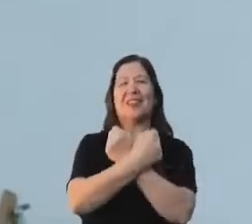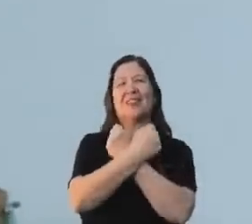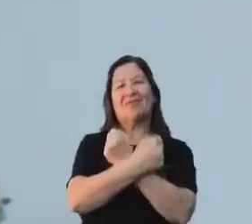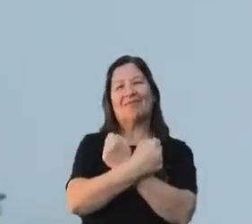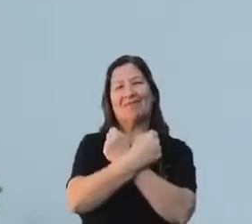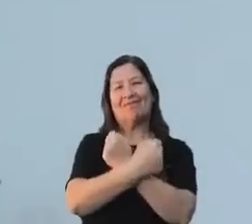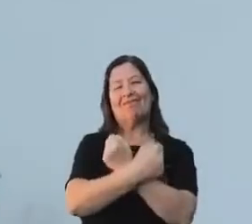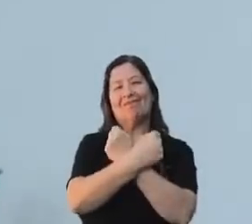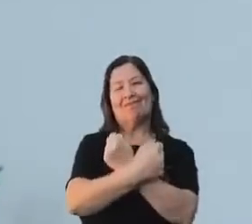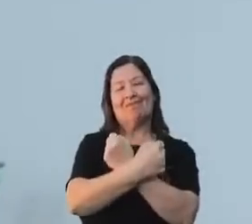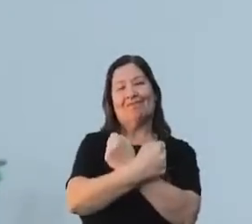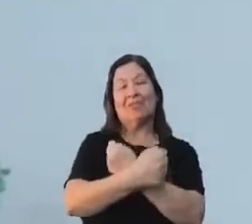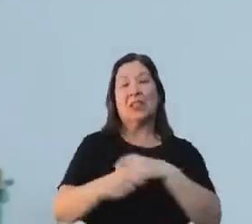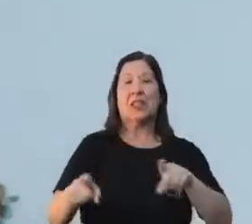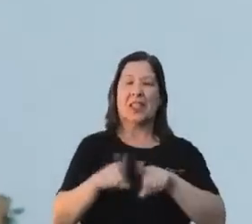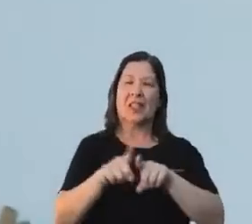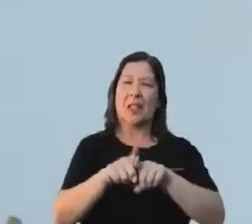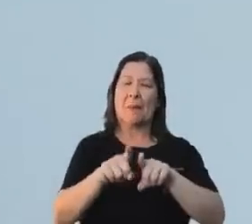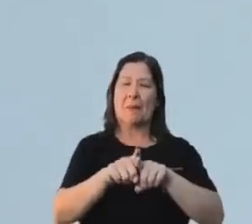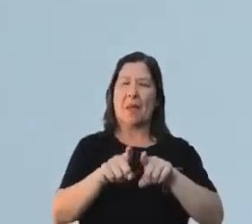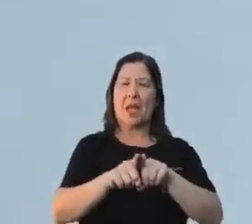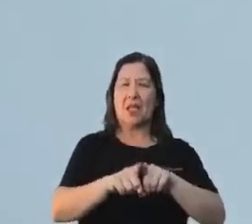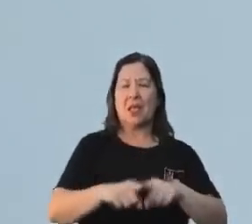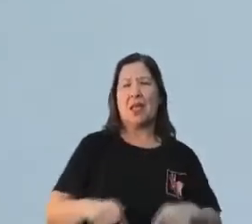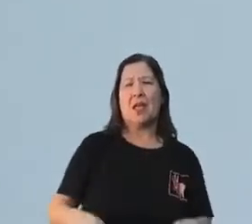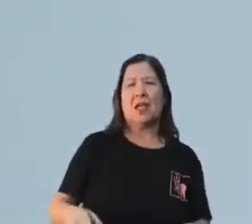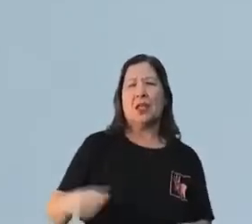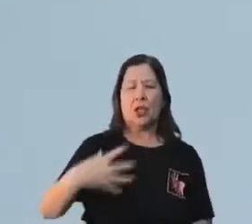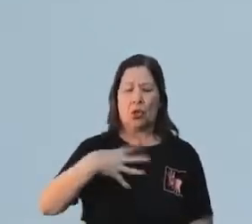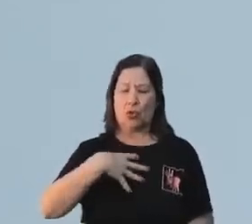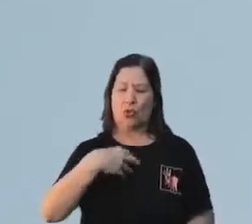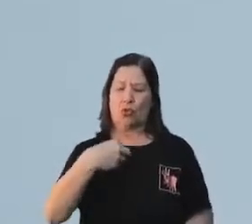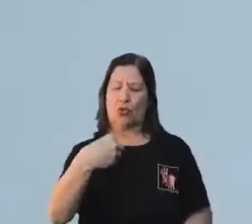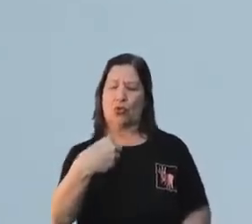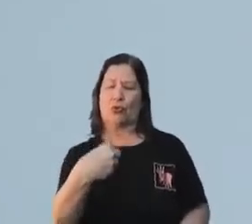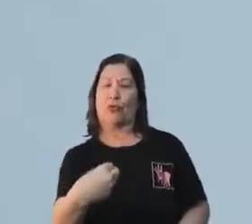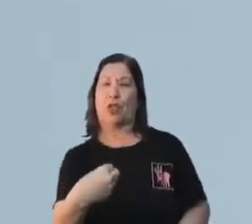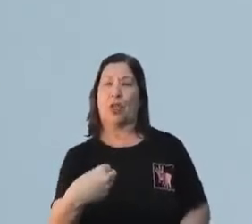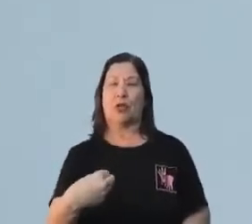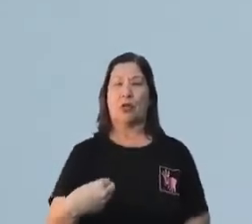tornar eunucos, eles vão ser castrados, e não vão poder gerar.